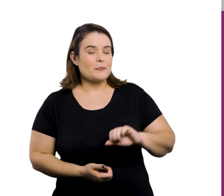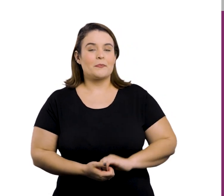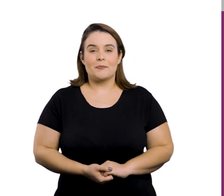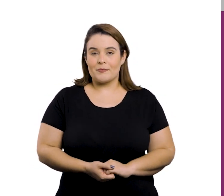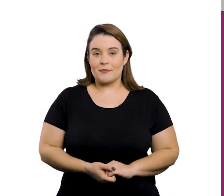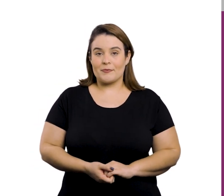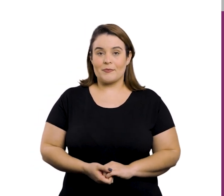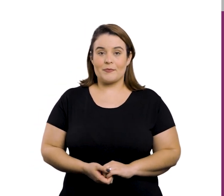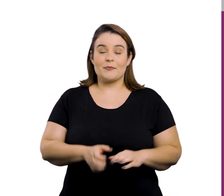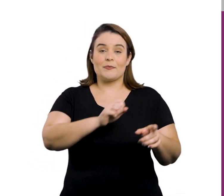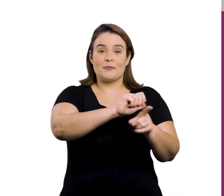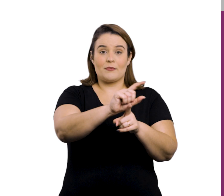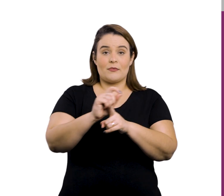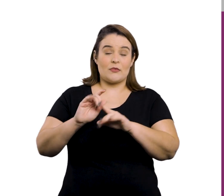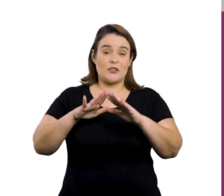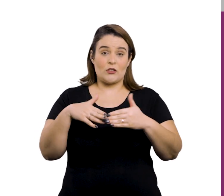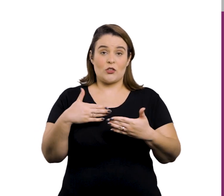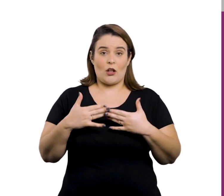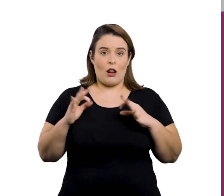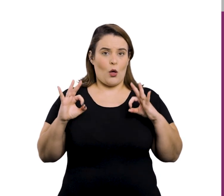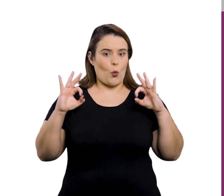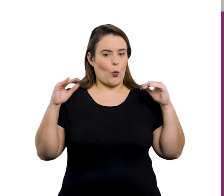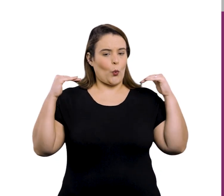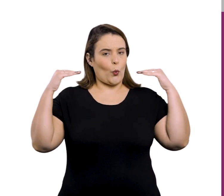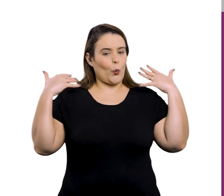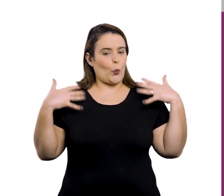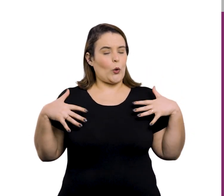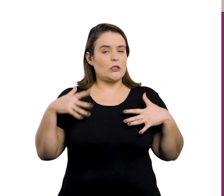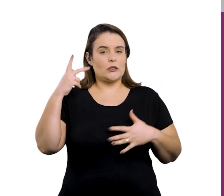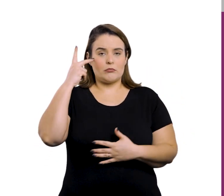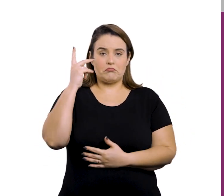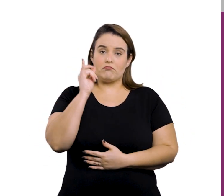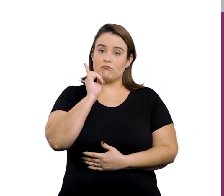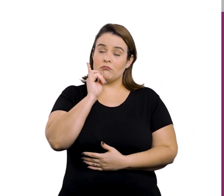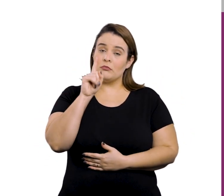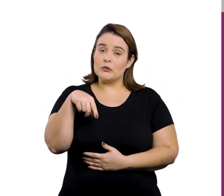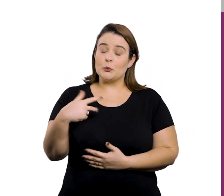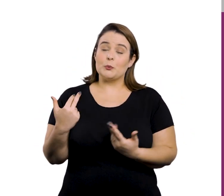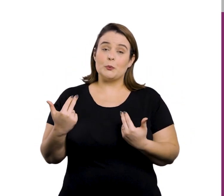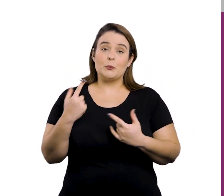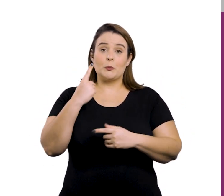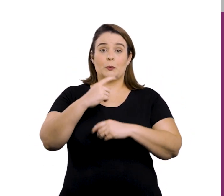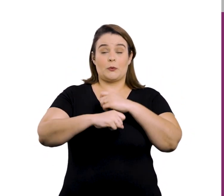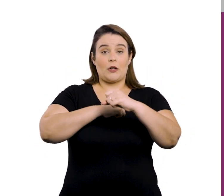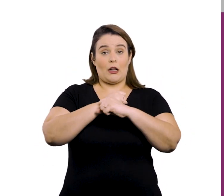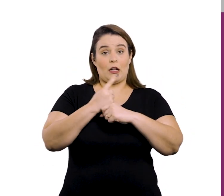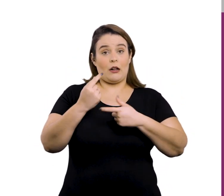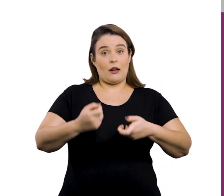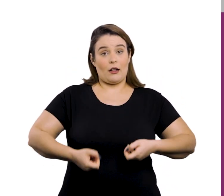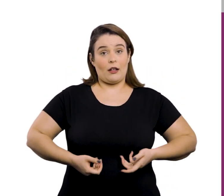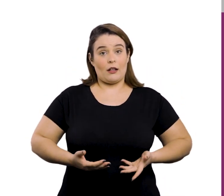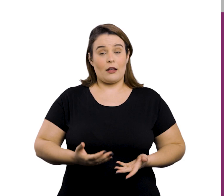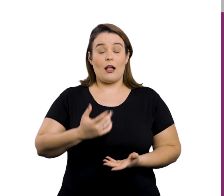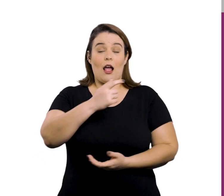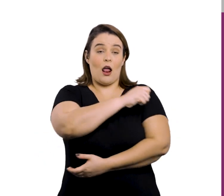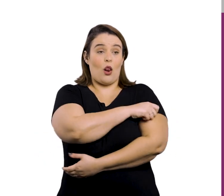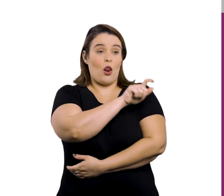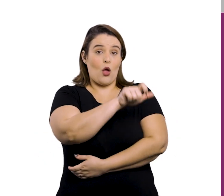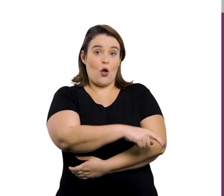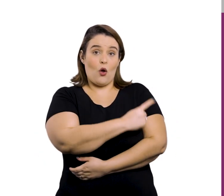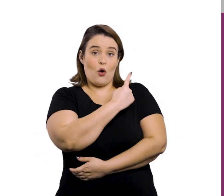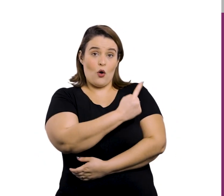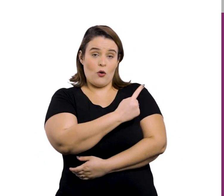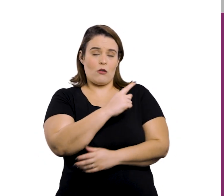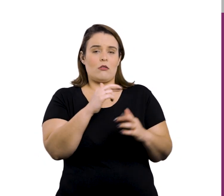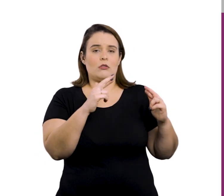Pode explicar isso? Sim, a mensalidade de uma escola de elite de São Paulo, por exemplo, corresponde ao que se gasta em